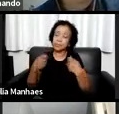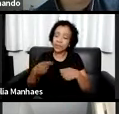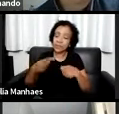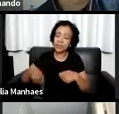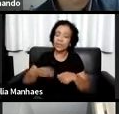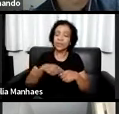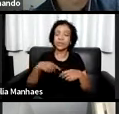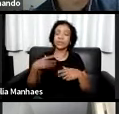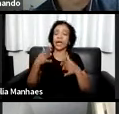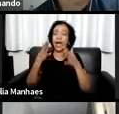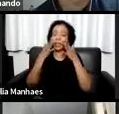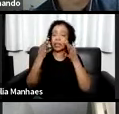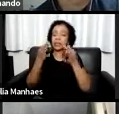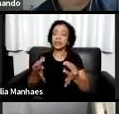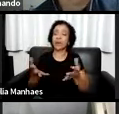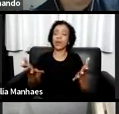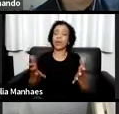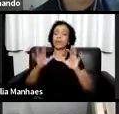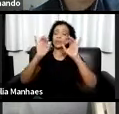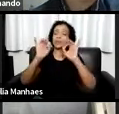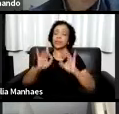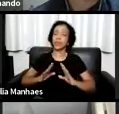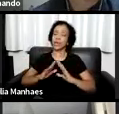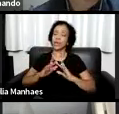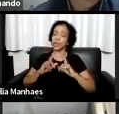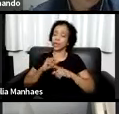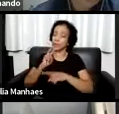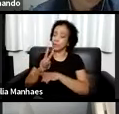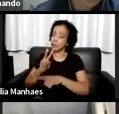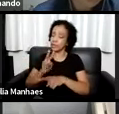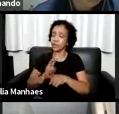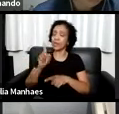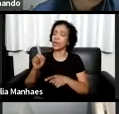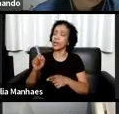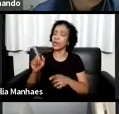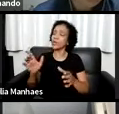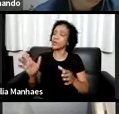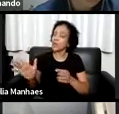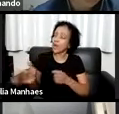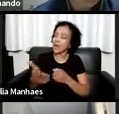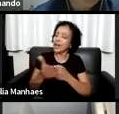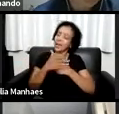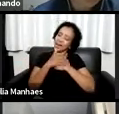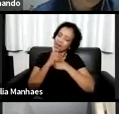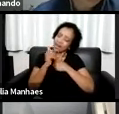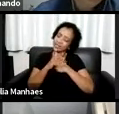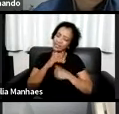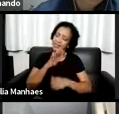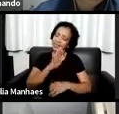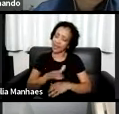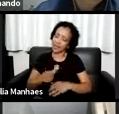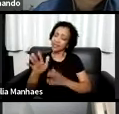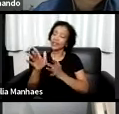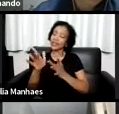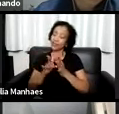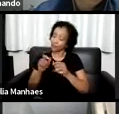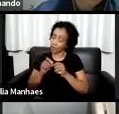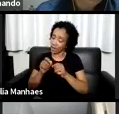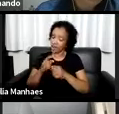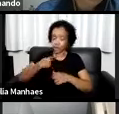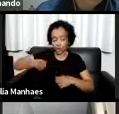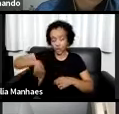atenção especial da tua igreja. Jesus Cristo as acolheu de maneira muito carinhosa, Senhor. E nós todos reconhecemos, ó